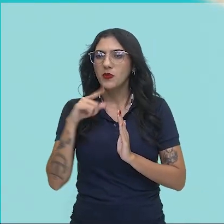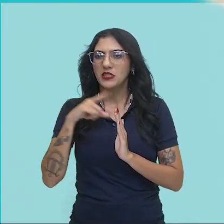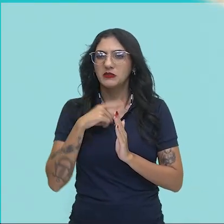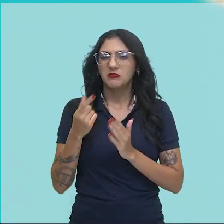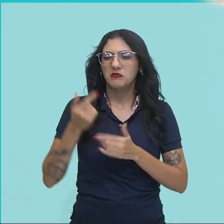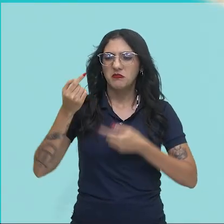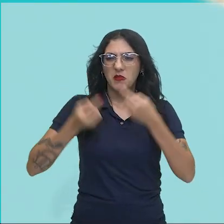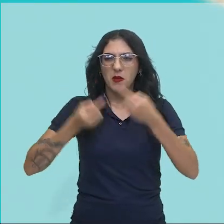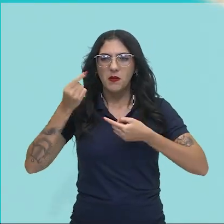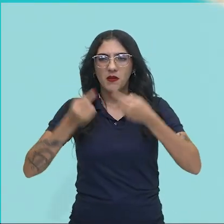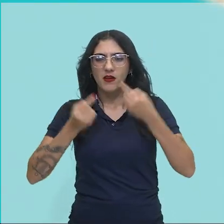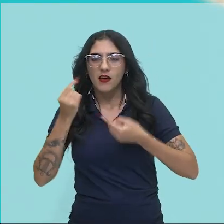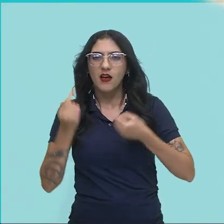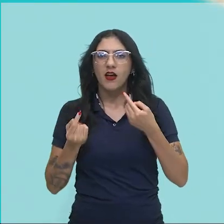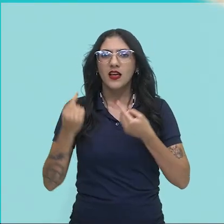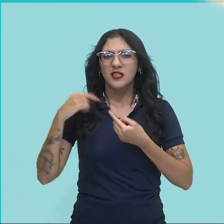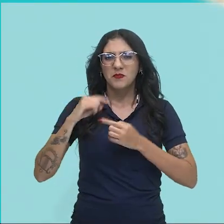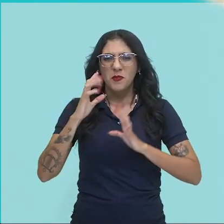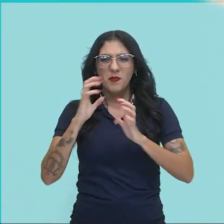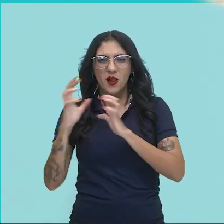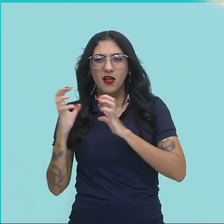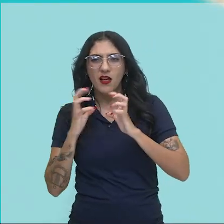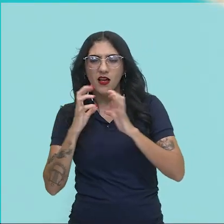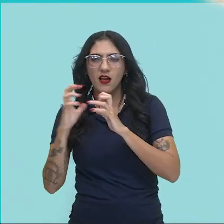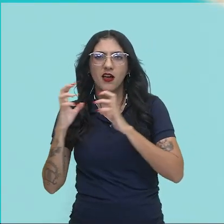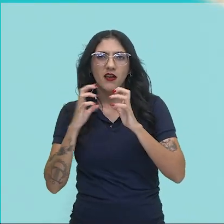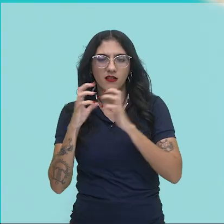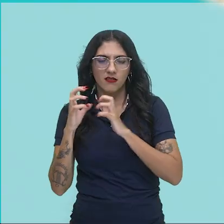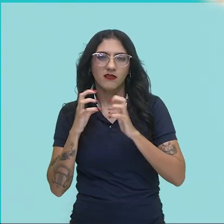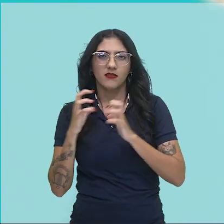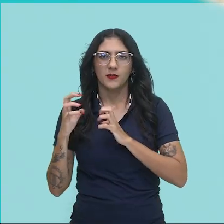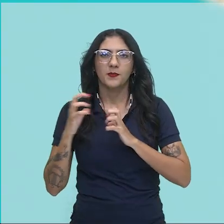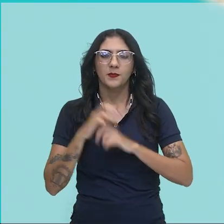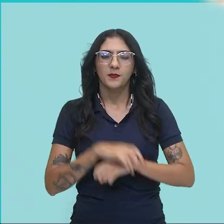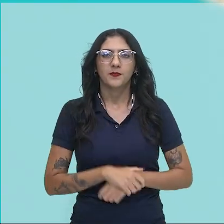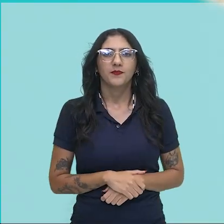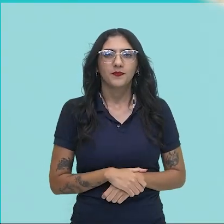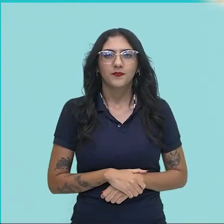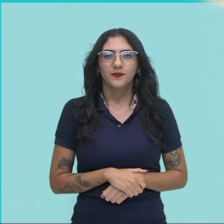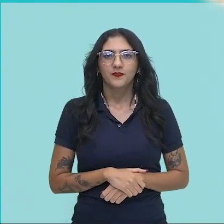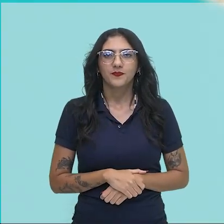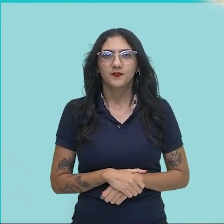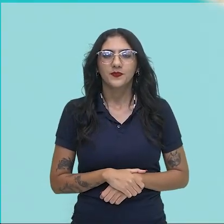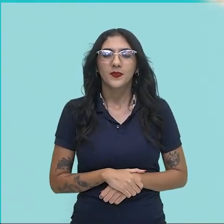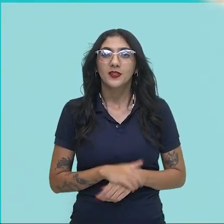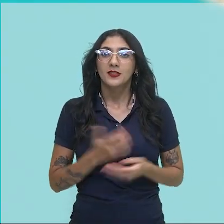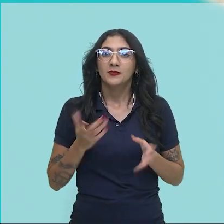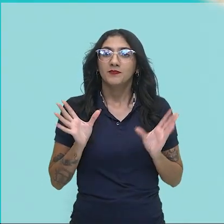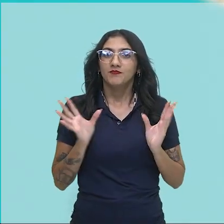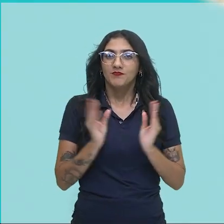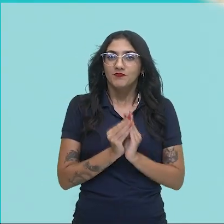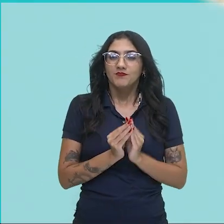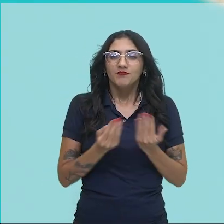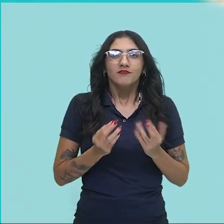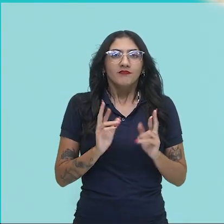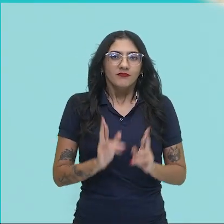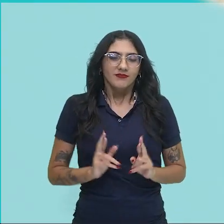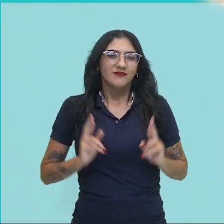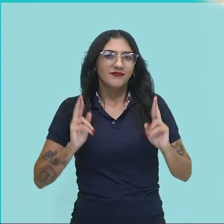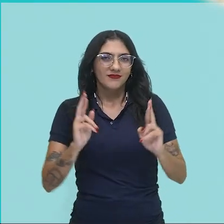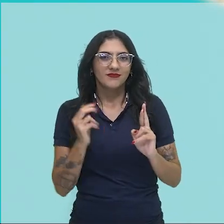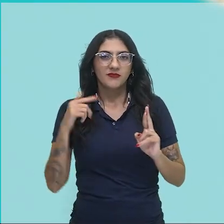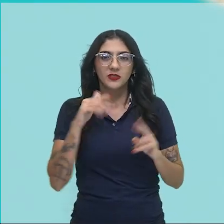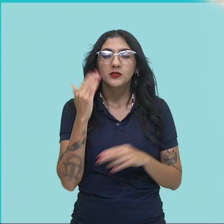briga. Ele ia para brigar mesmo, de porrada mesmo, ok? Bom, gente, eu espero que vocês tenham entendido